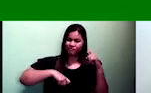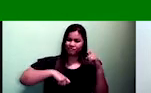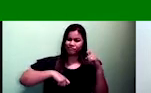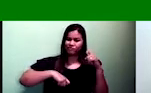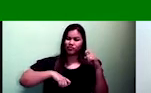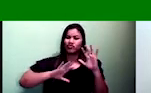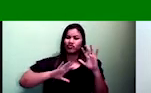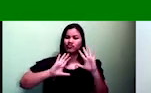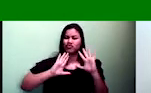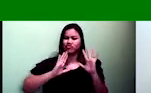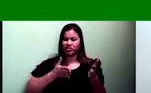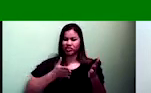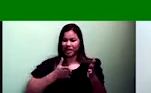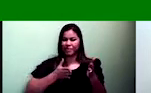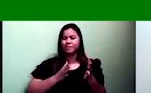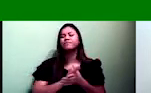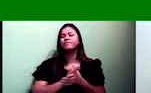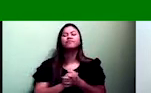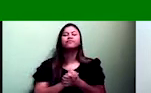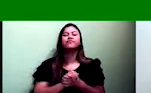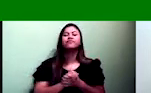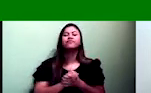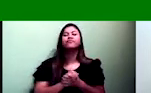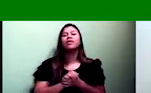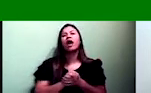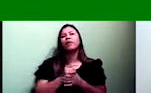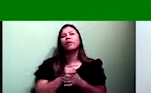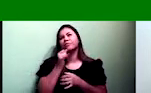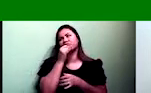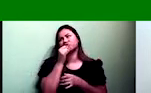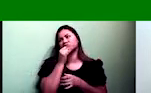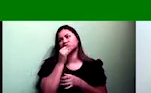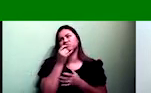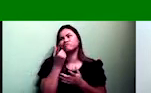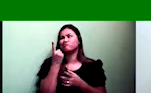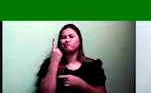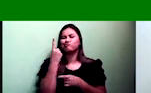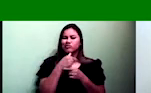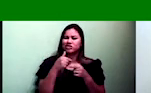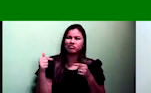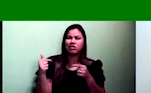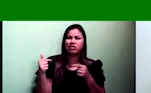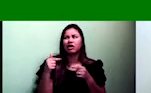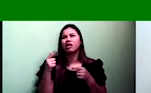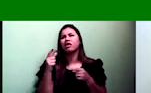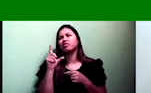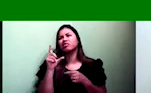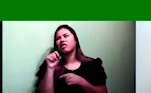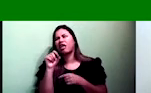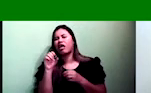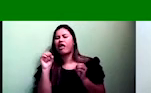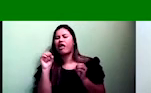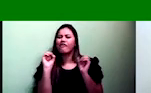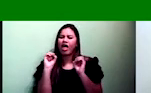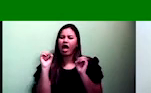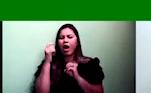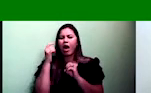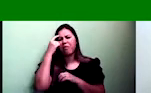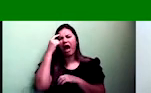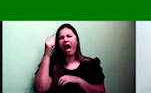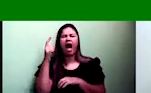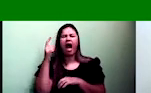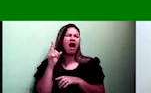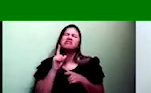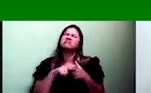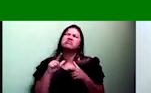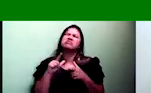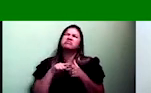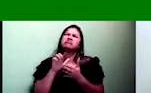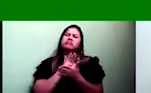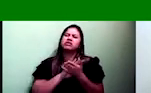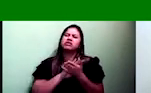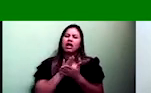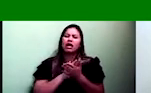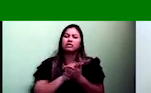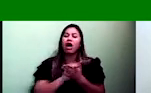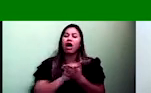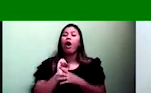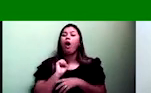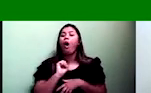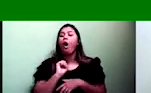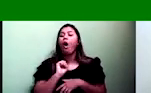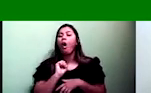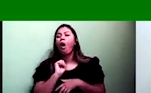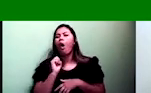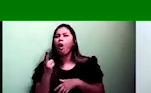e, passado algum tempo, uma semana, 10 dias, não teve nada, acha que não tem nada, ou depois